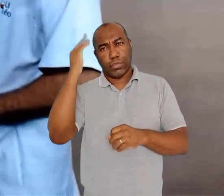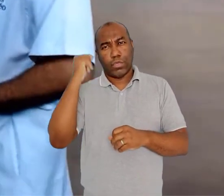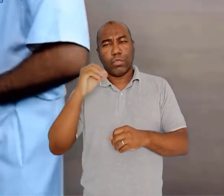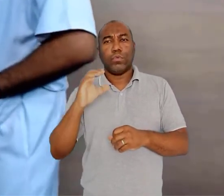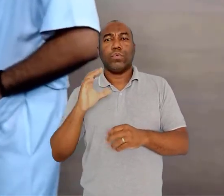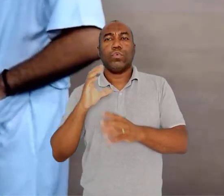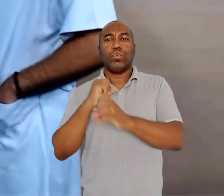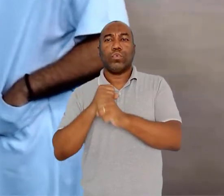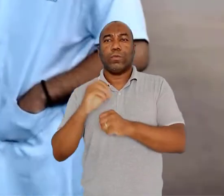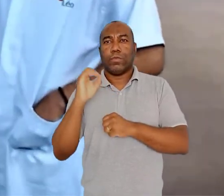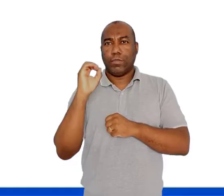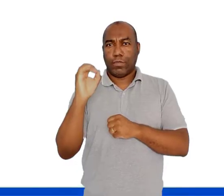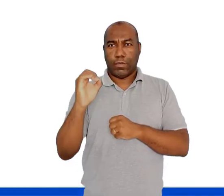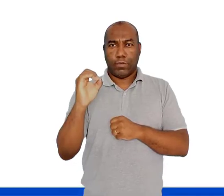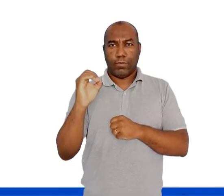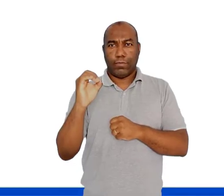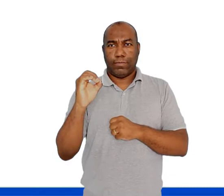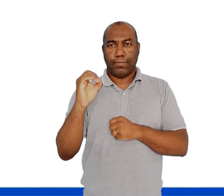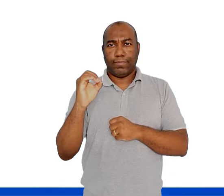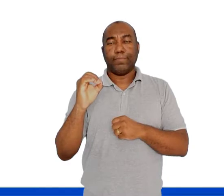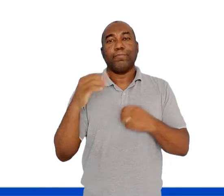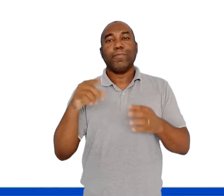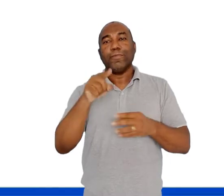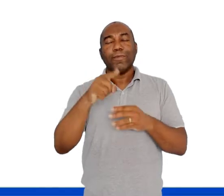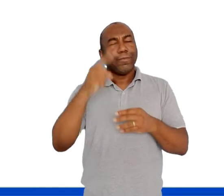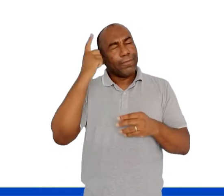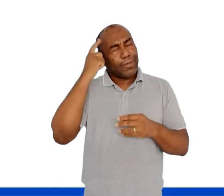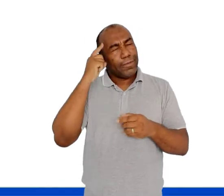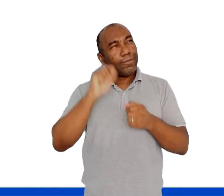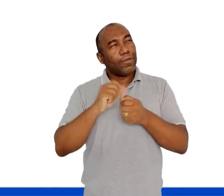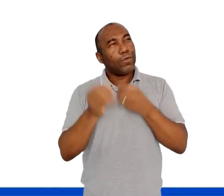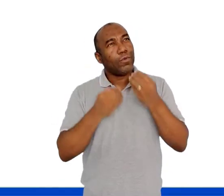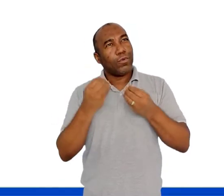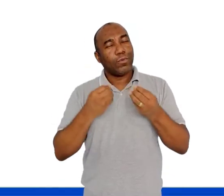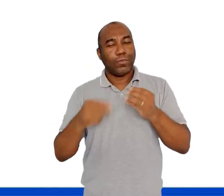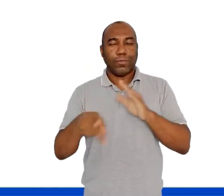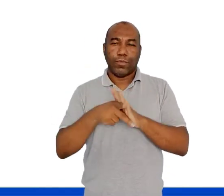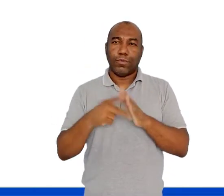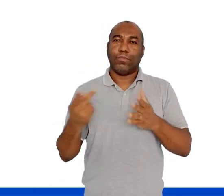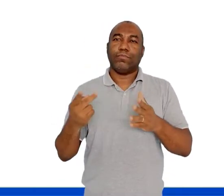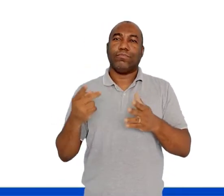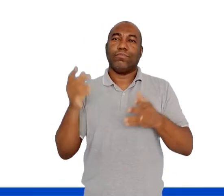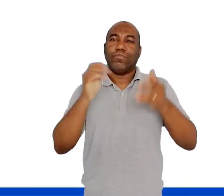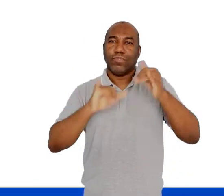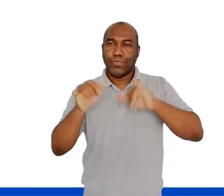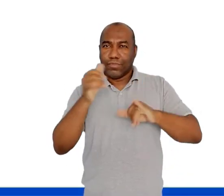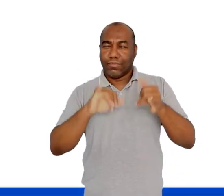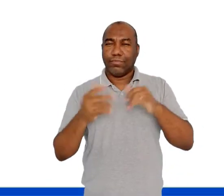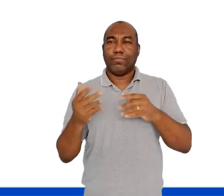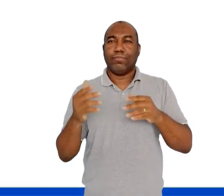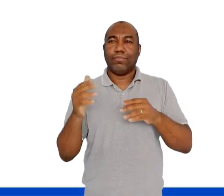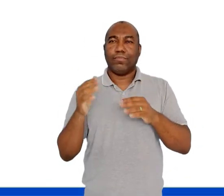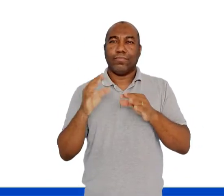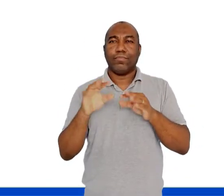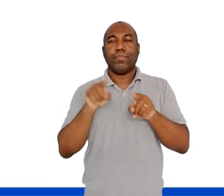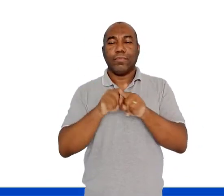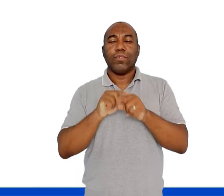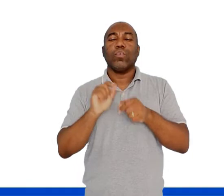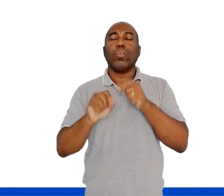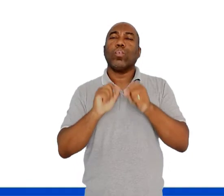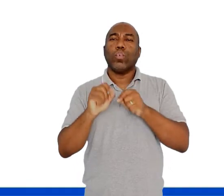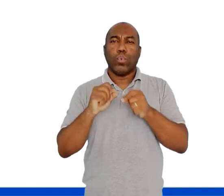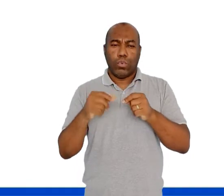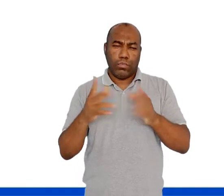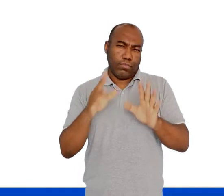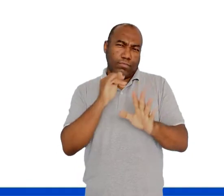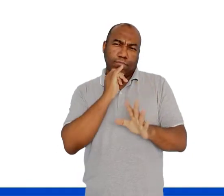no quadro, toda a variação, tanto na química, na física, na matemática, ela é dada pelo um valor final menos o inicial. Por exemplo,